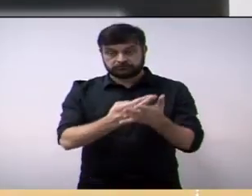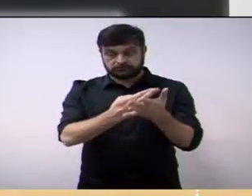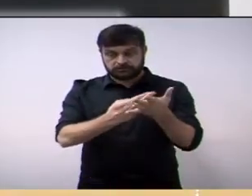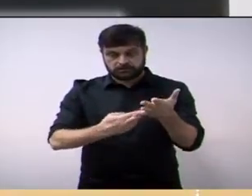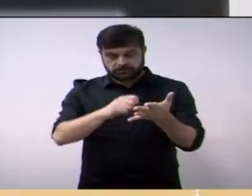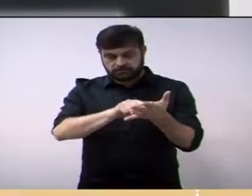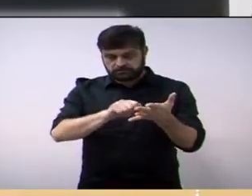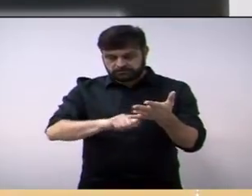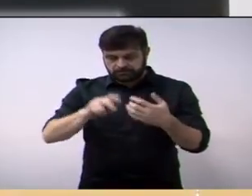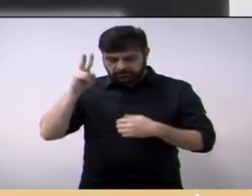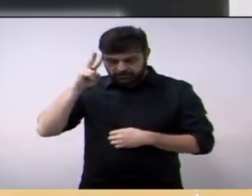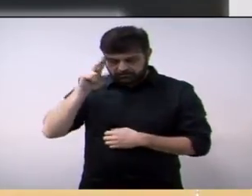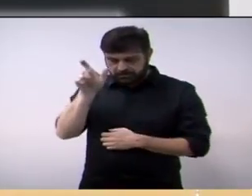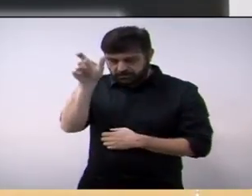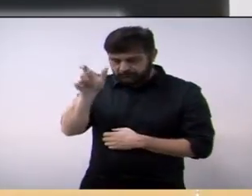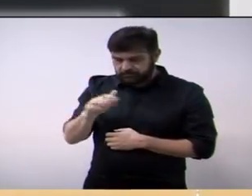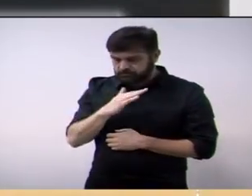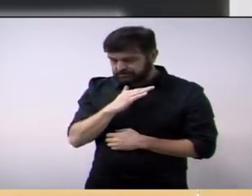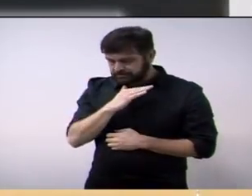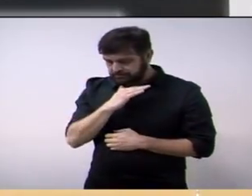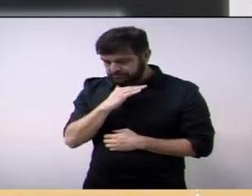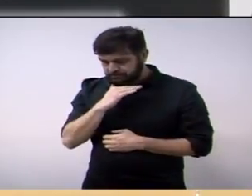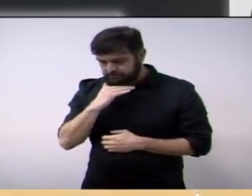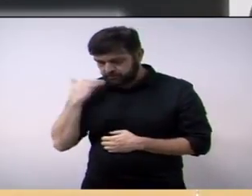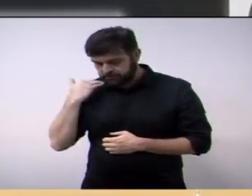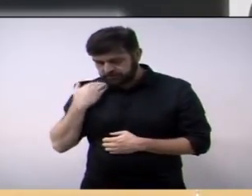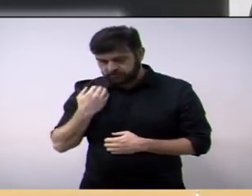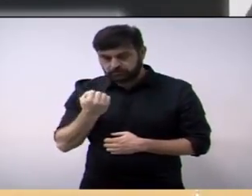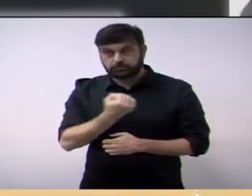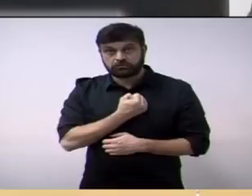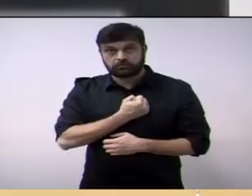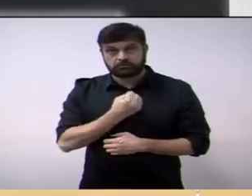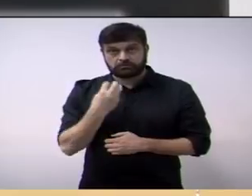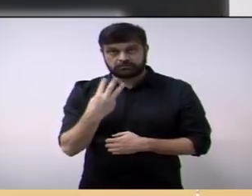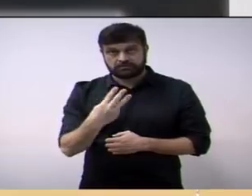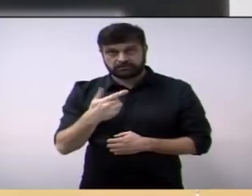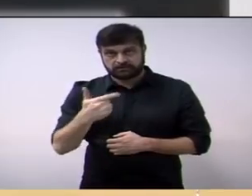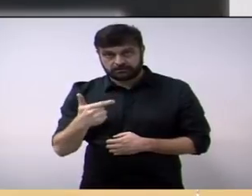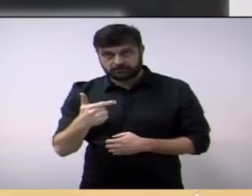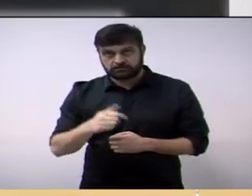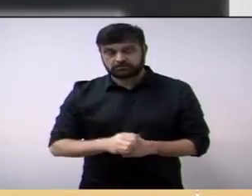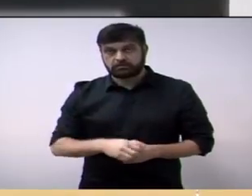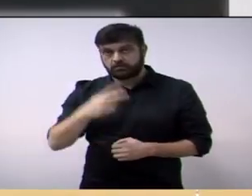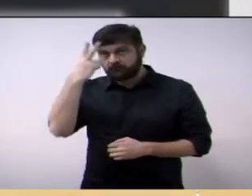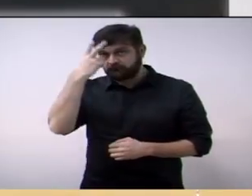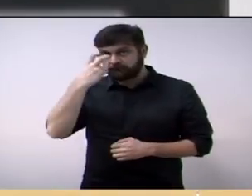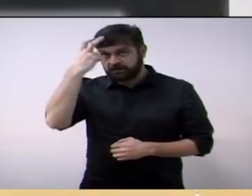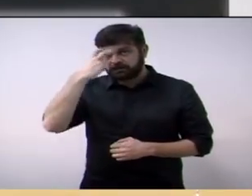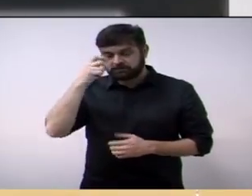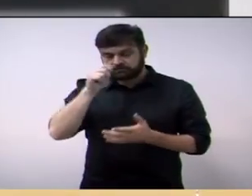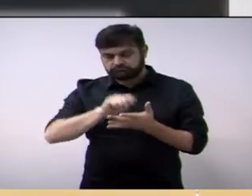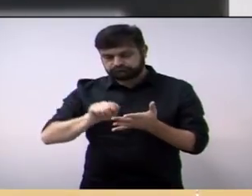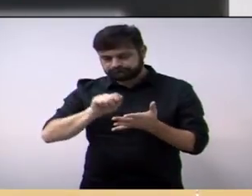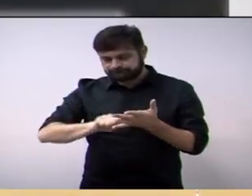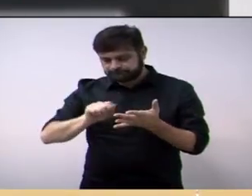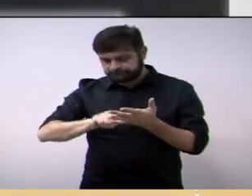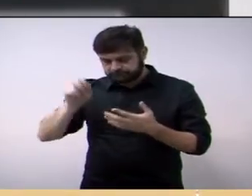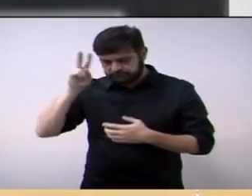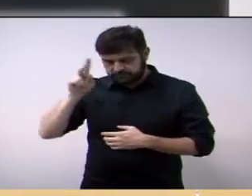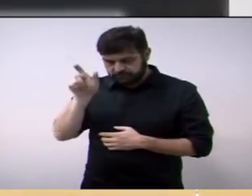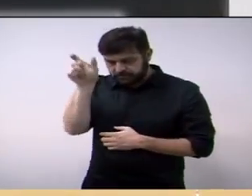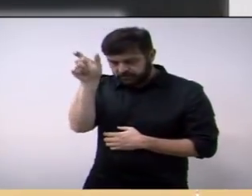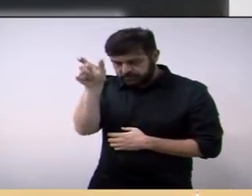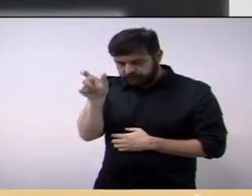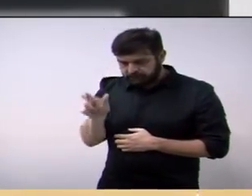Requerimentos de pesar encaminhados pela presidência. Número 32, do vereador Fábio Valadão, pelo falecimento do